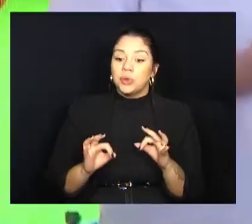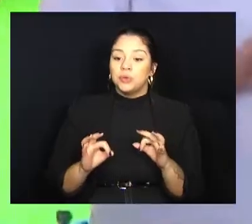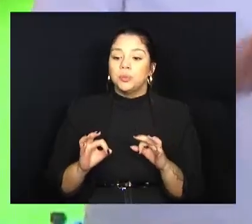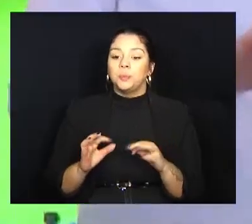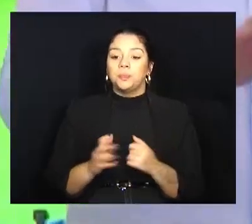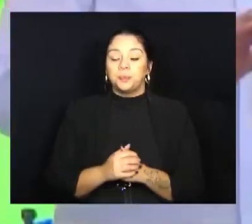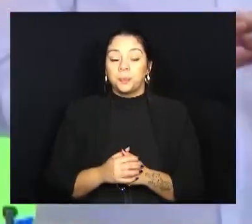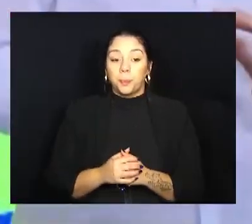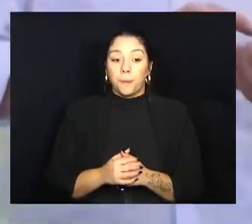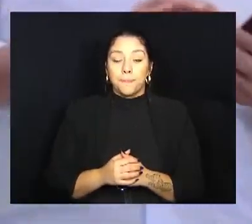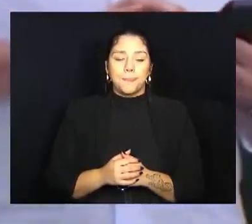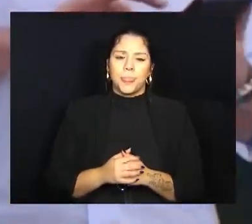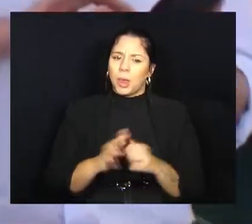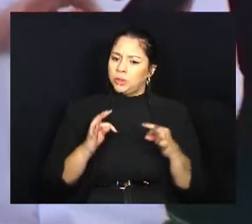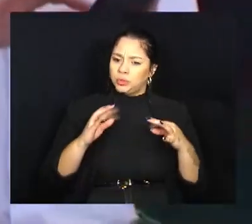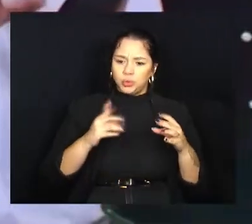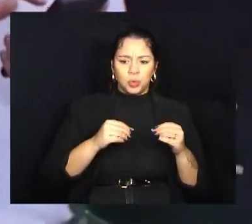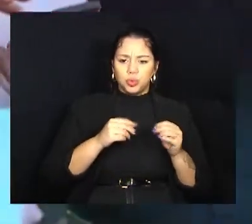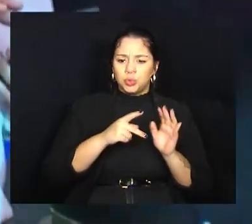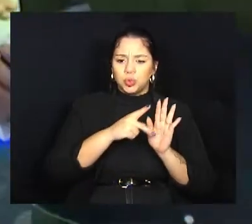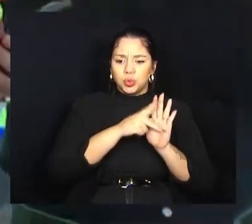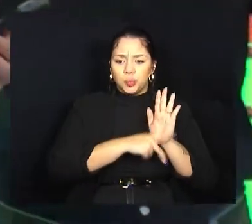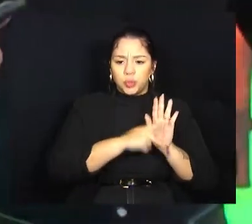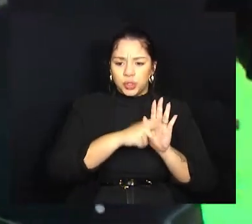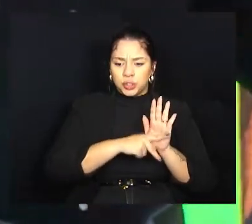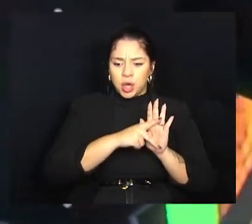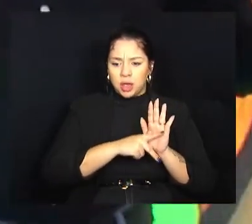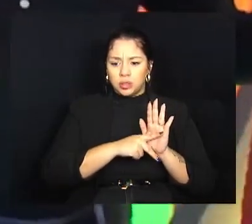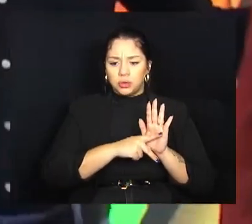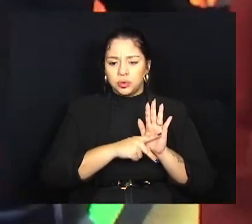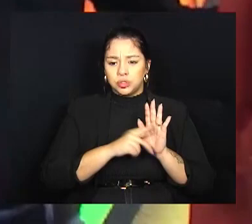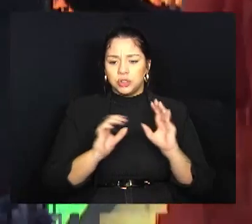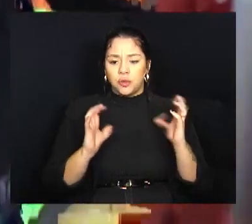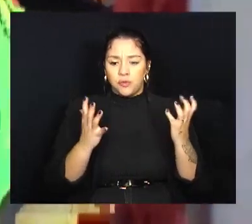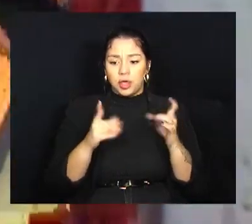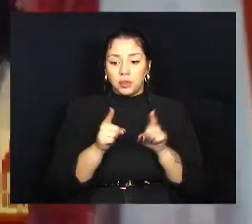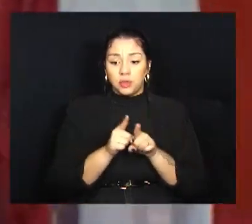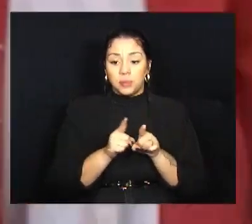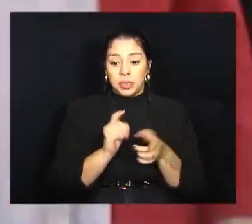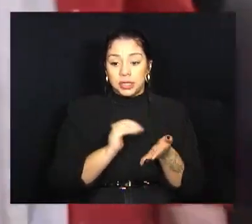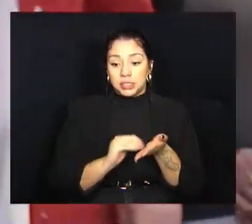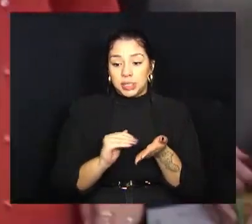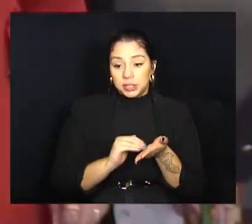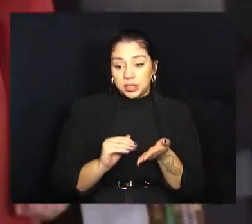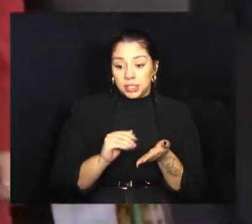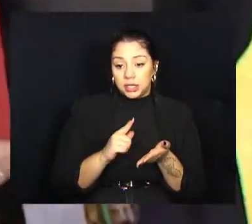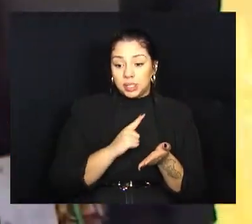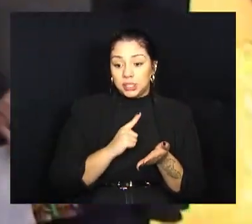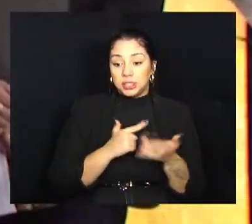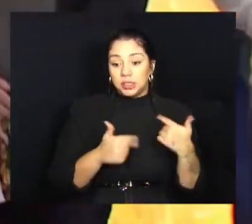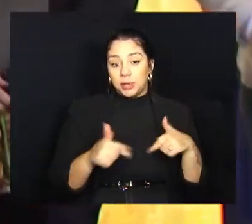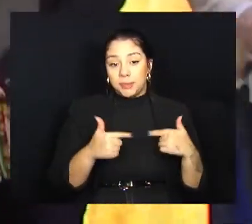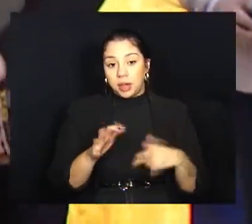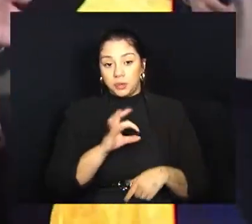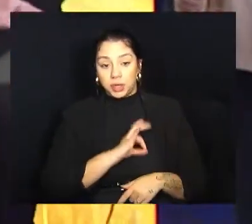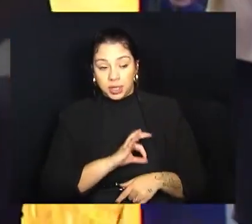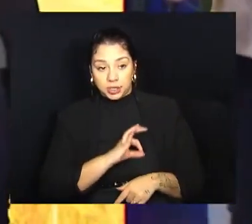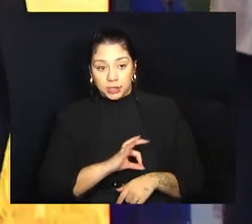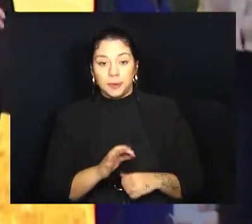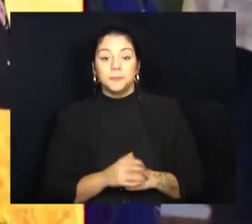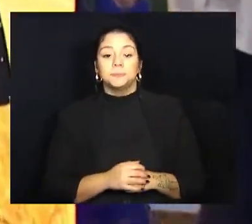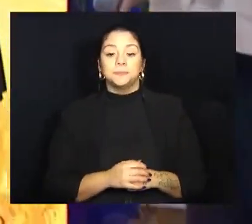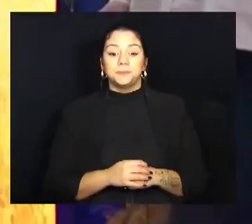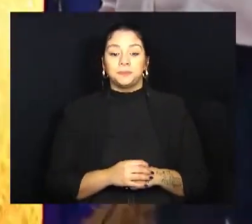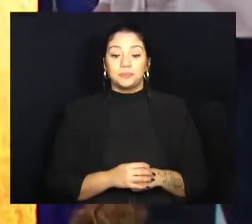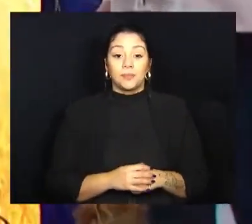dos projetos nossos de eventos, e a secretaria, além também a Secretaria de Trabalho e Renda. E